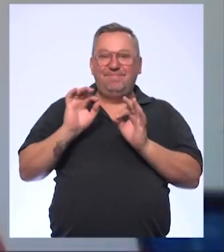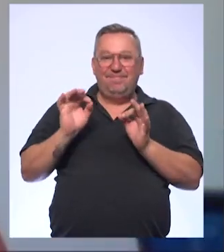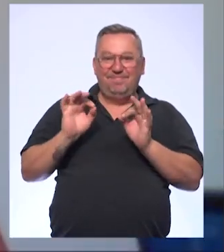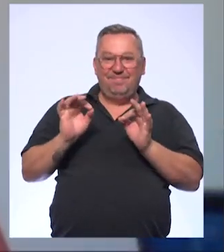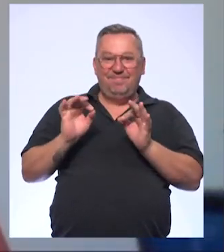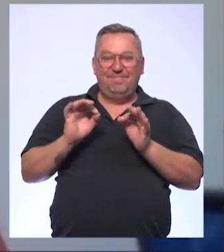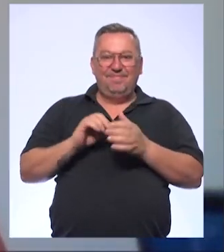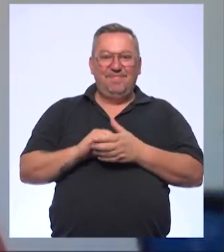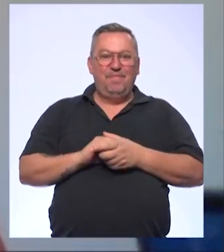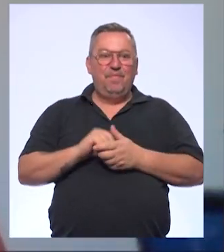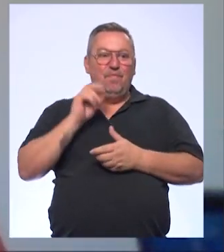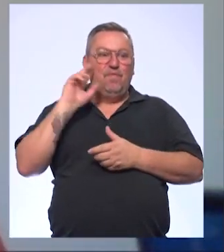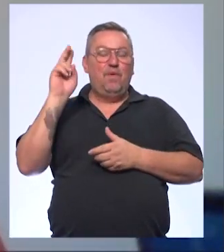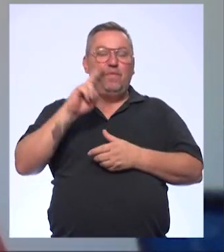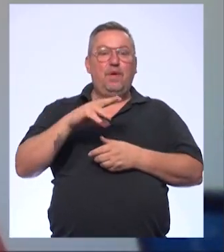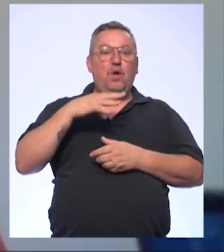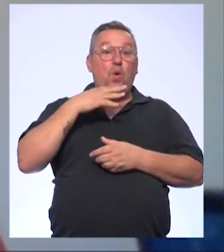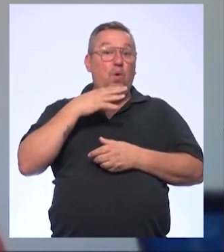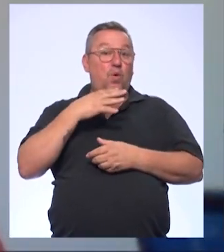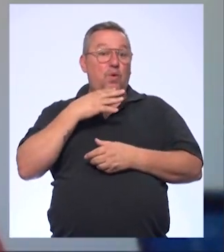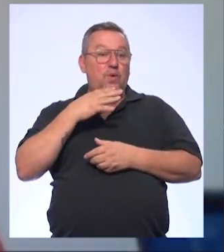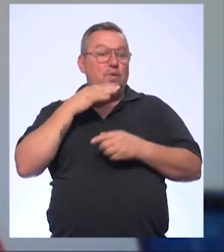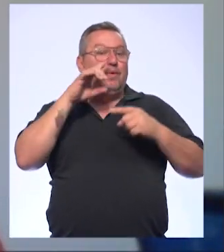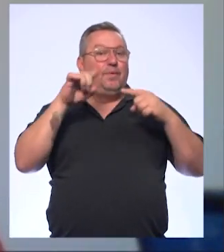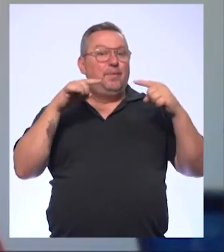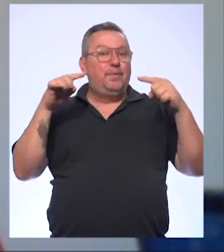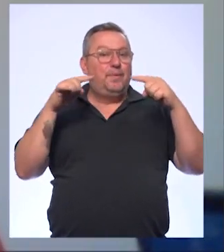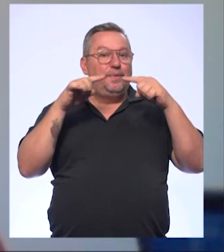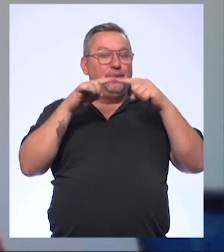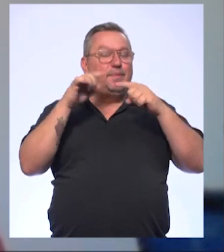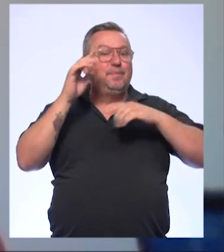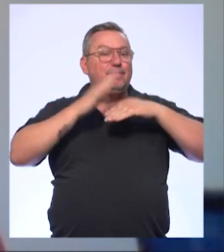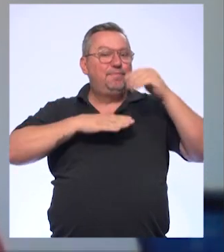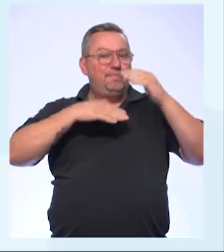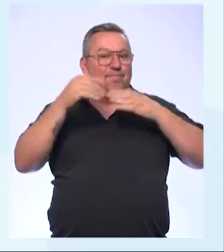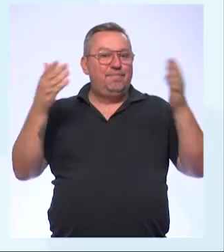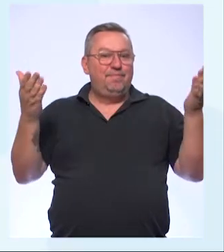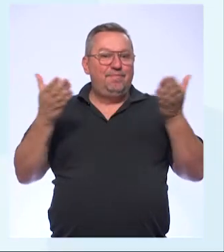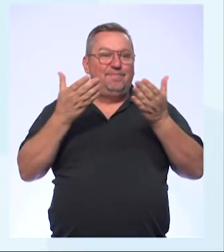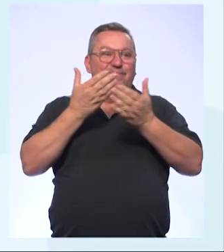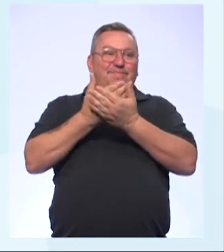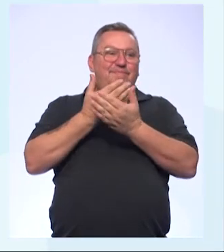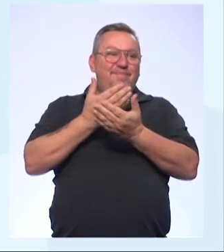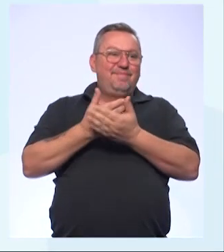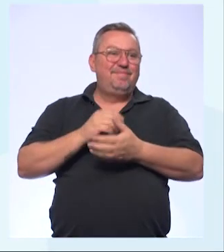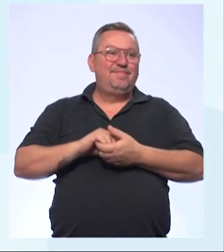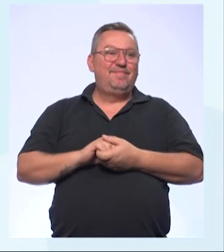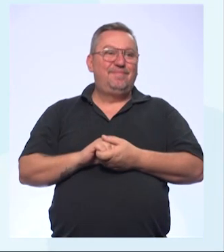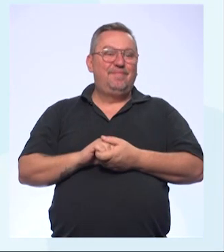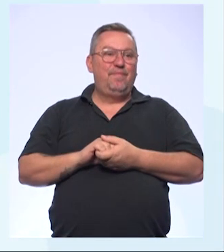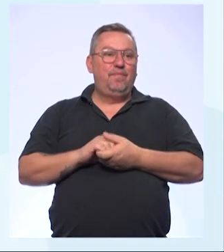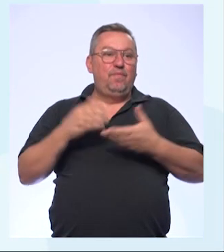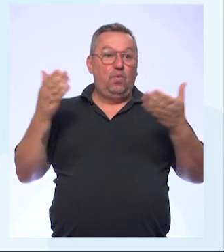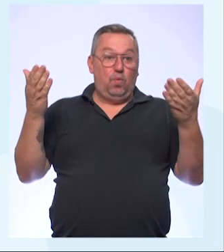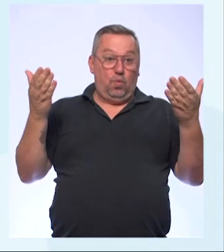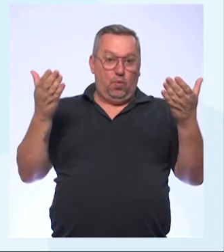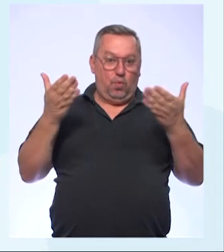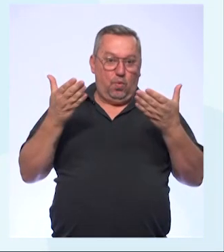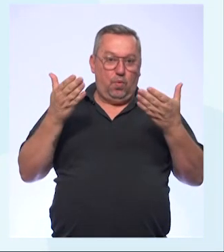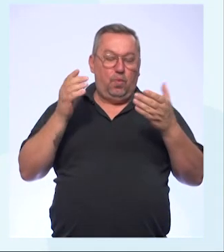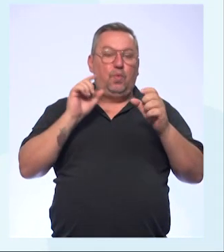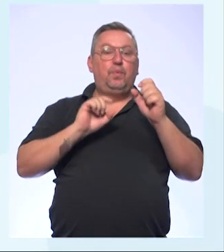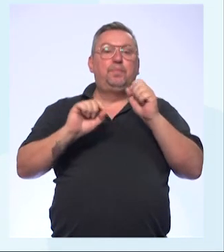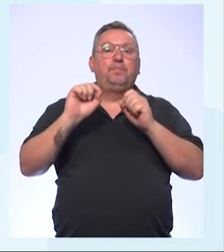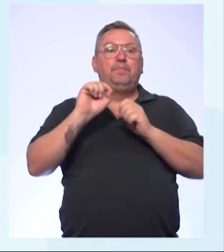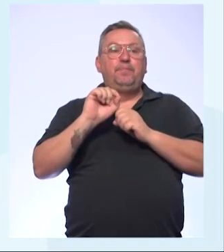mesmo. Então vamos lá conhecer os objetivos e a habilidade da aula de hoje. A aula de hoje, como